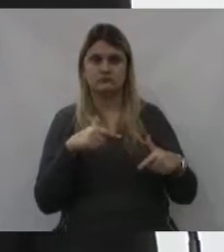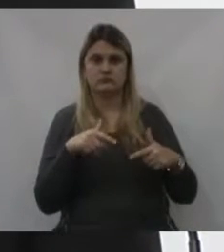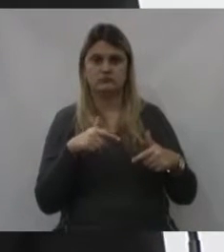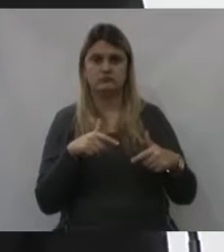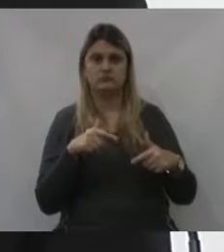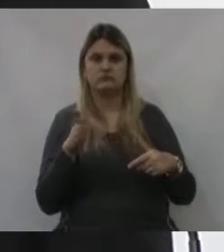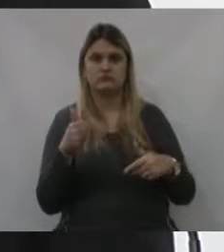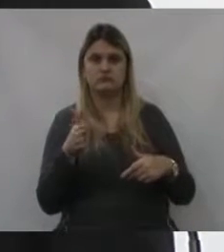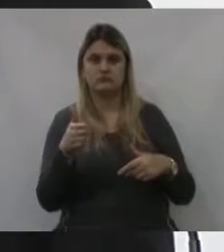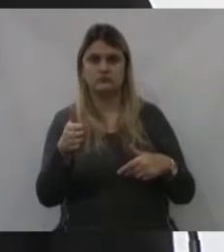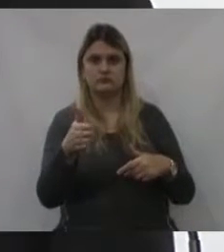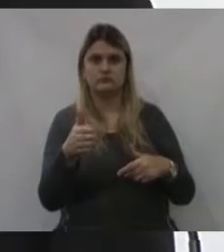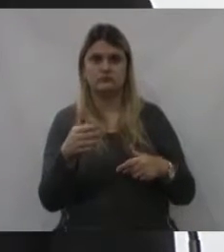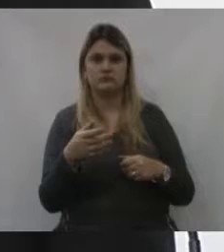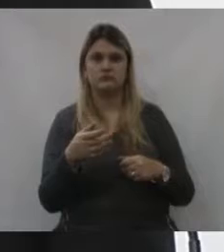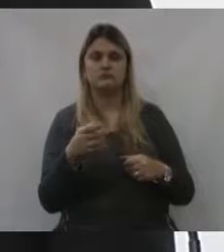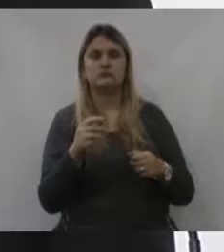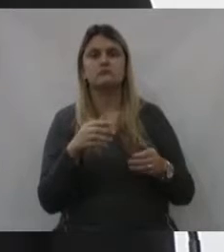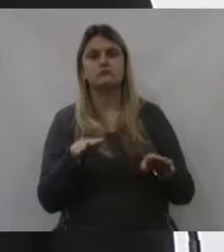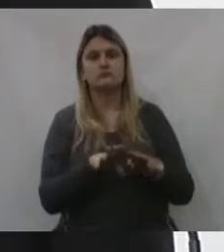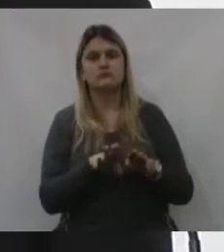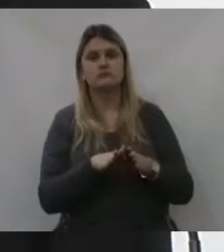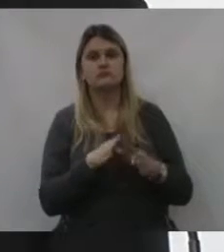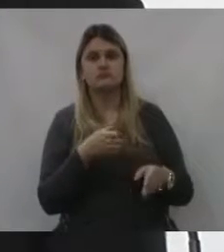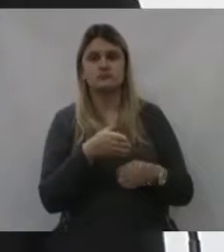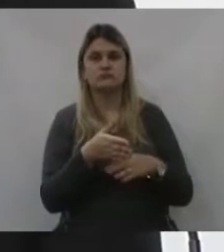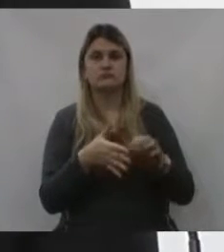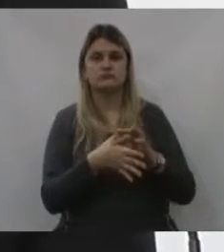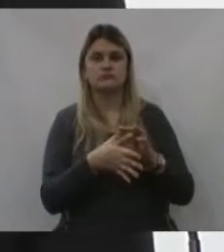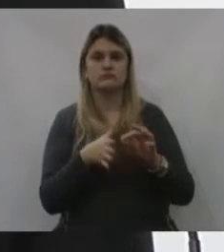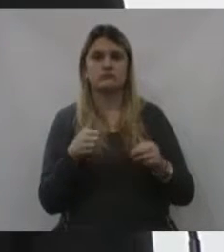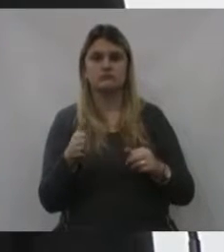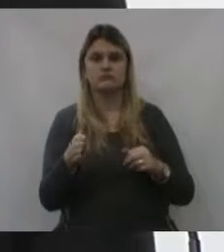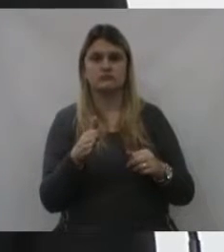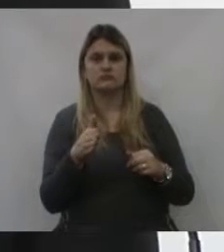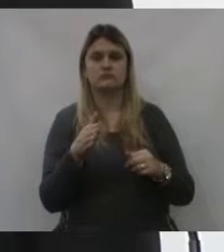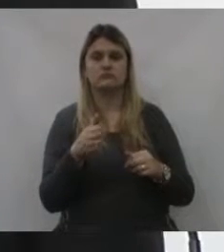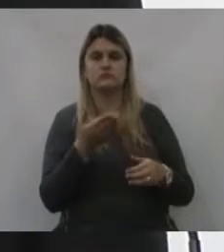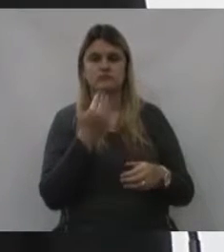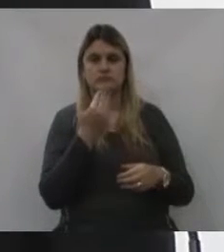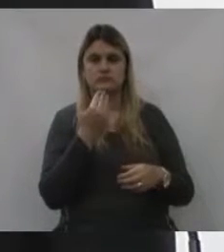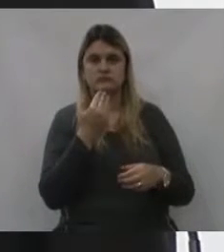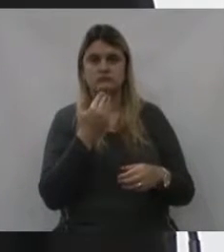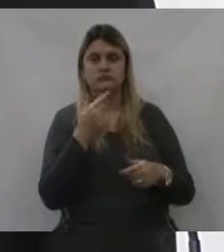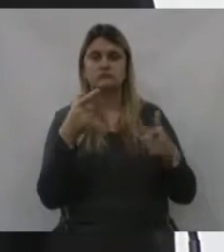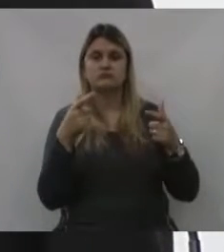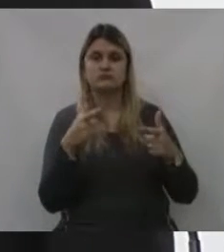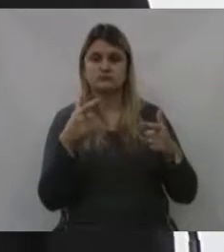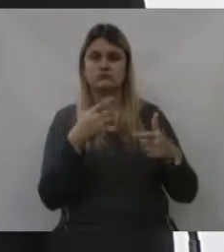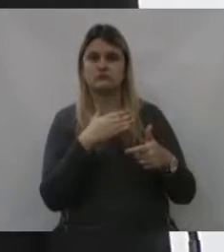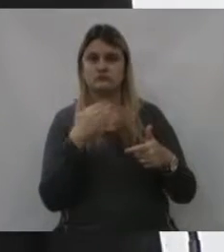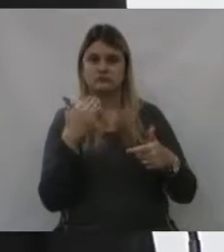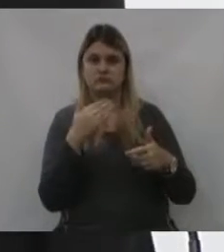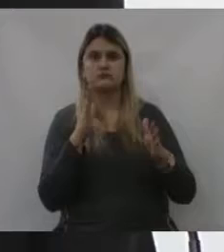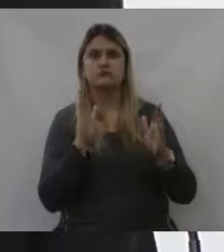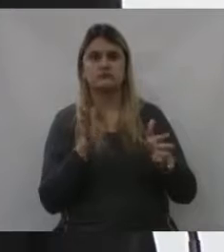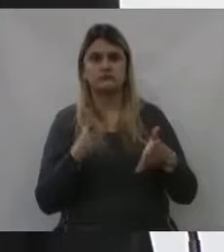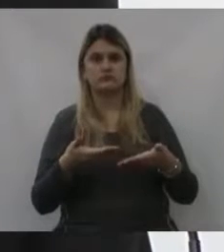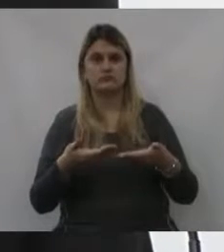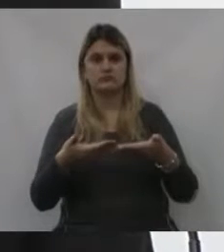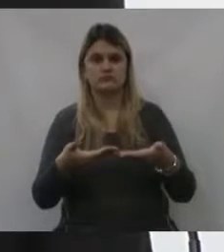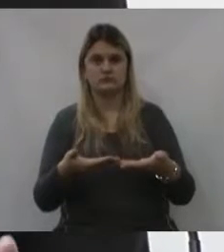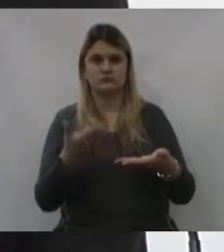como nós trabalhamos a piscicultura, por exemplo, e até introduzimos o peixe na merenda, o matadouro